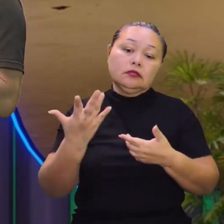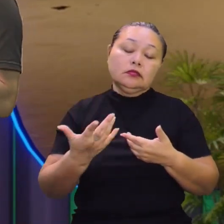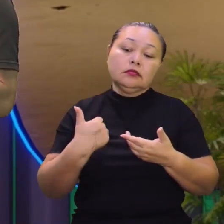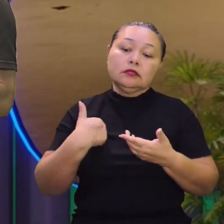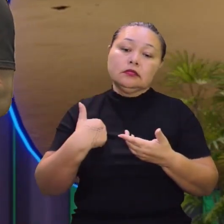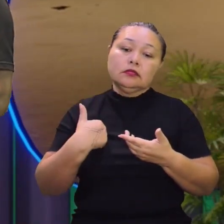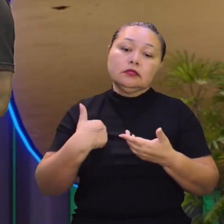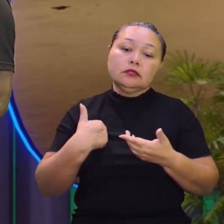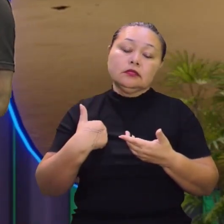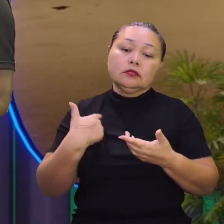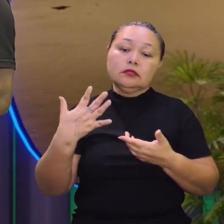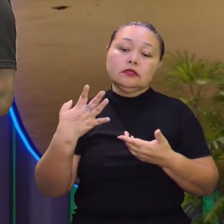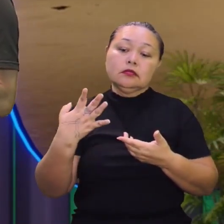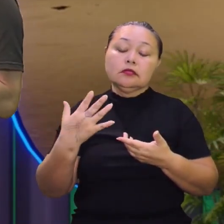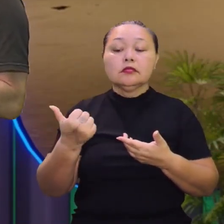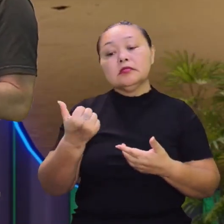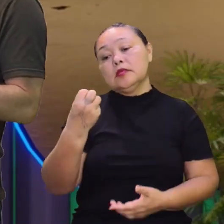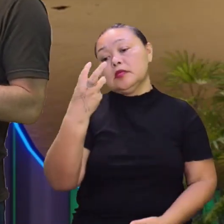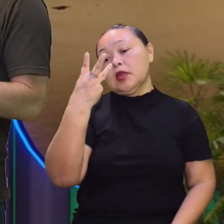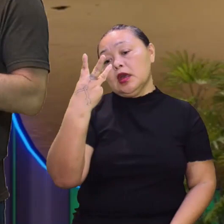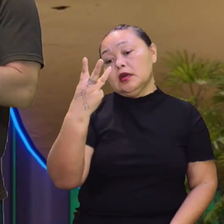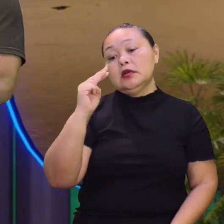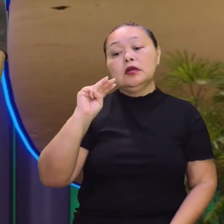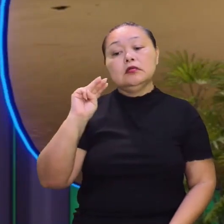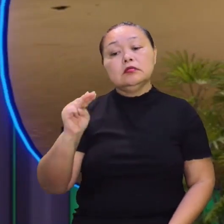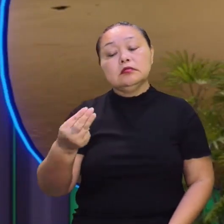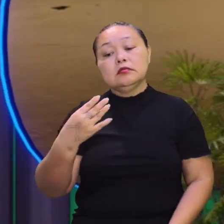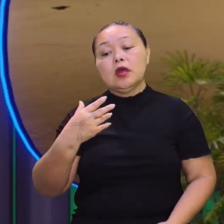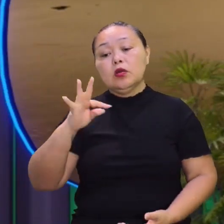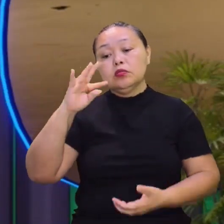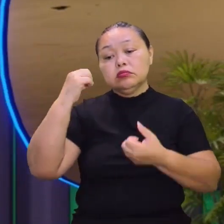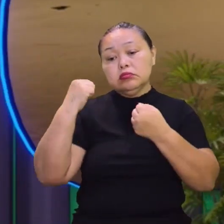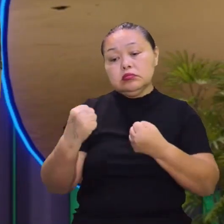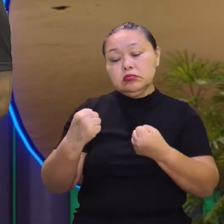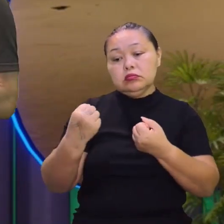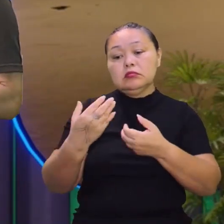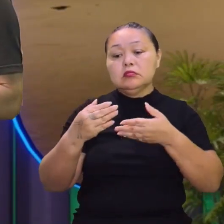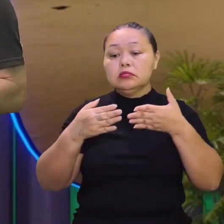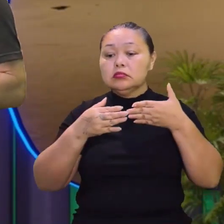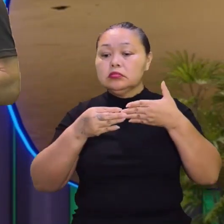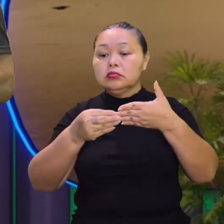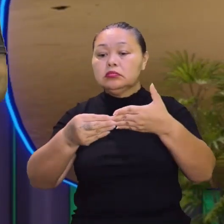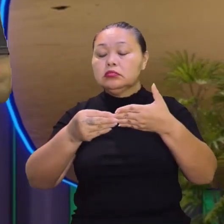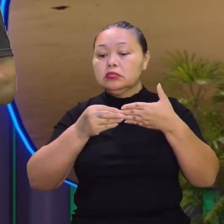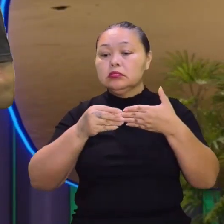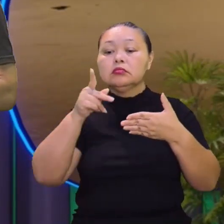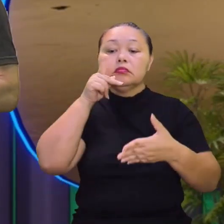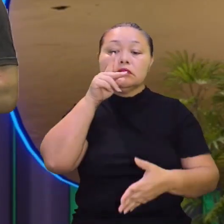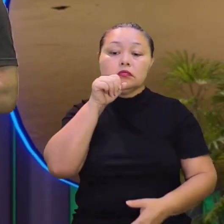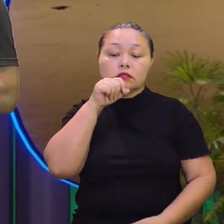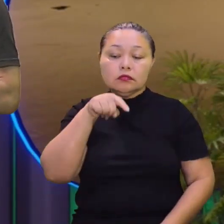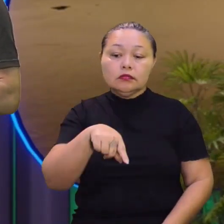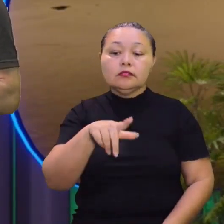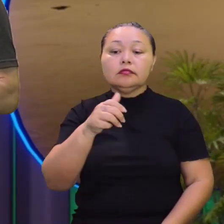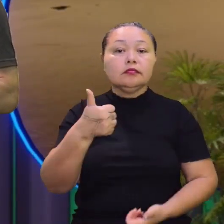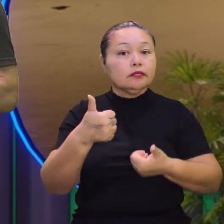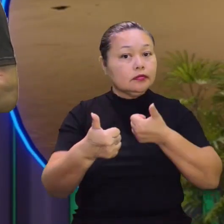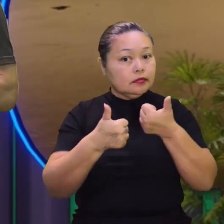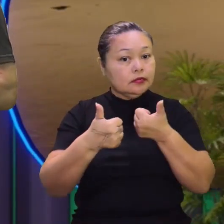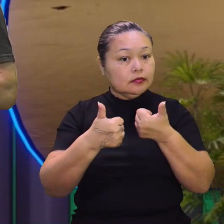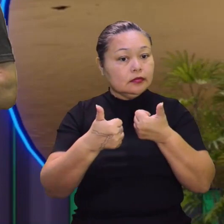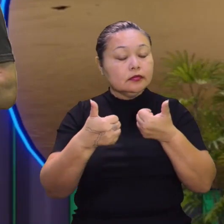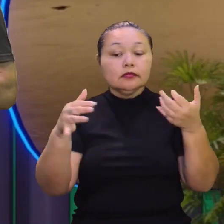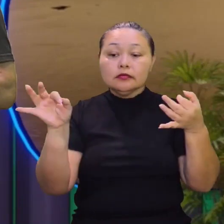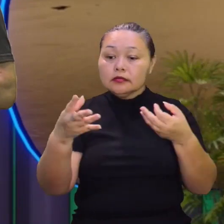trabalhar milhares, acho que é quase 3 milhões de toneladas passados pelo porto graneleiro de Porto Velho. Exatamente.